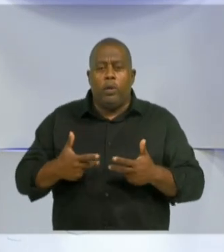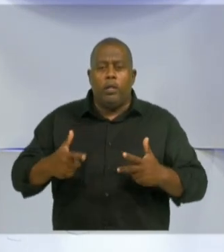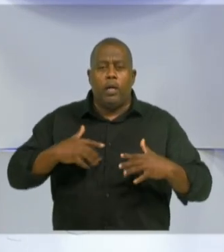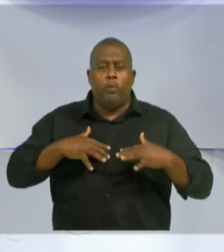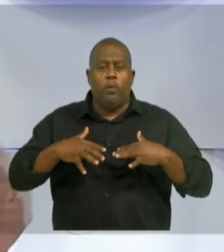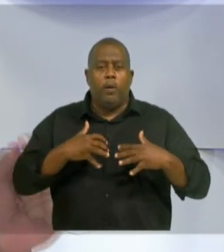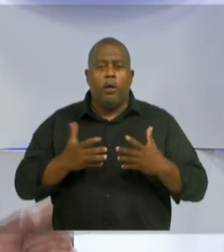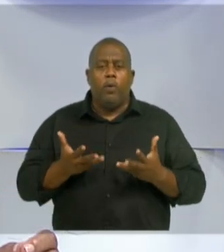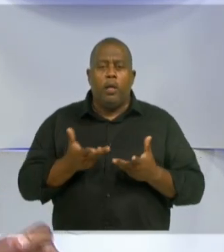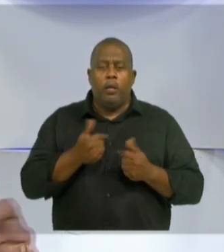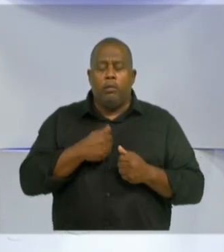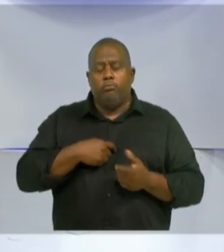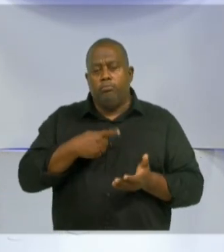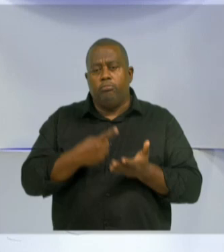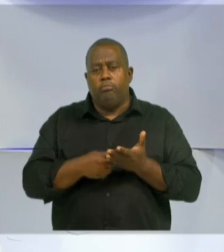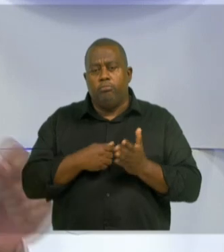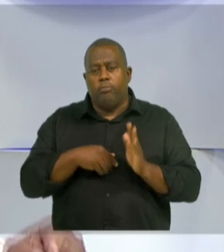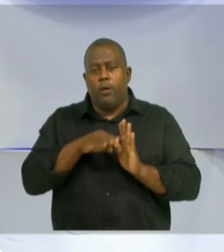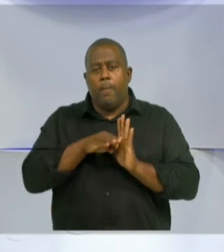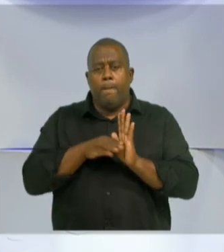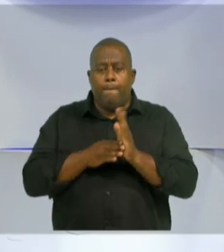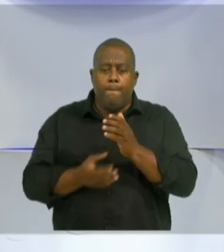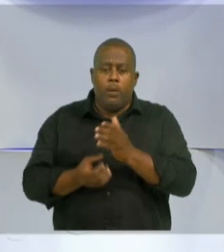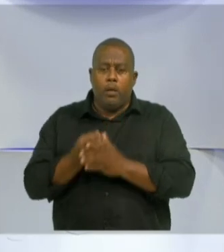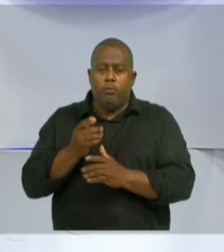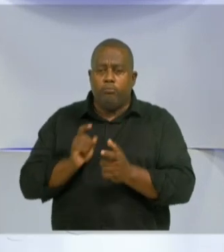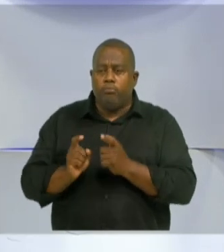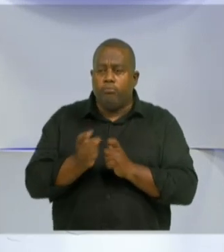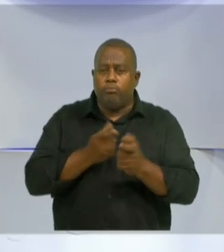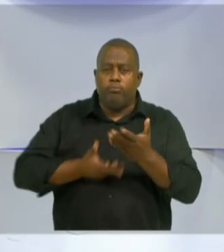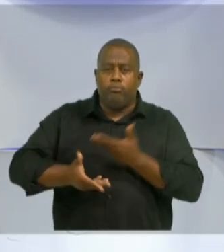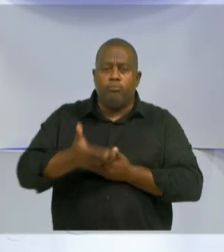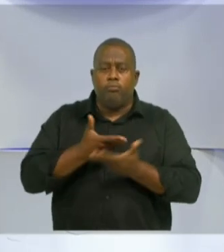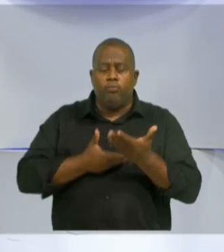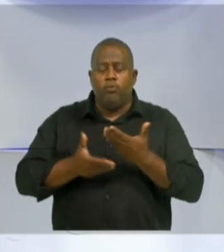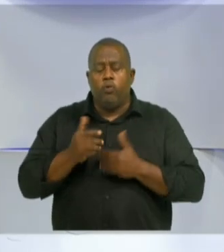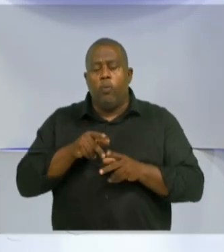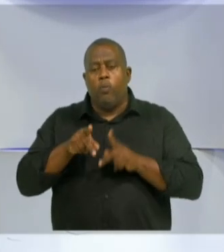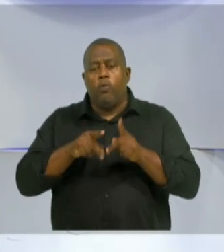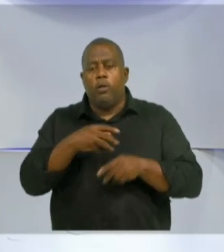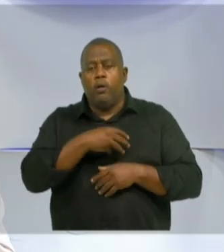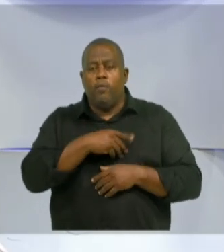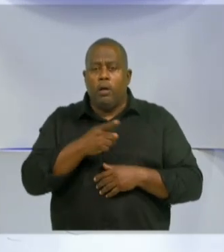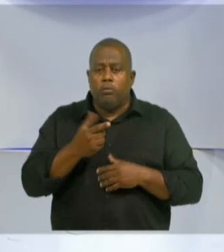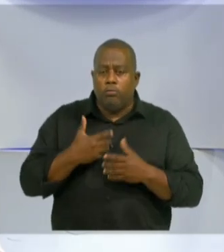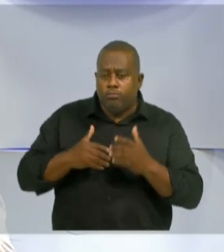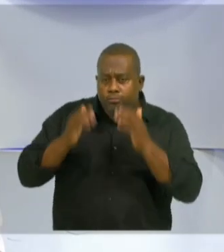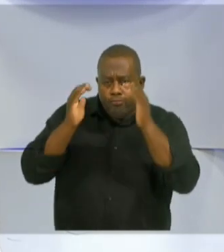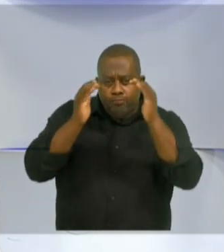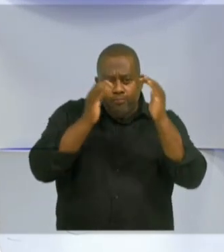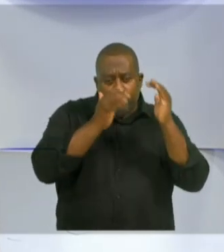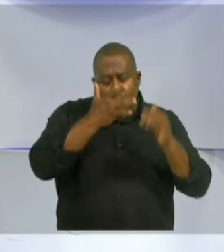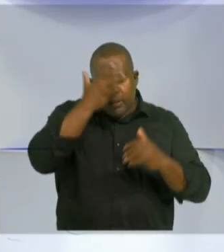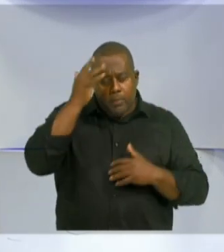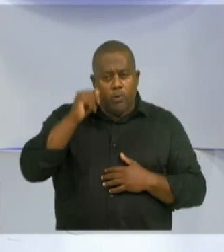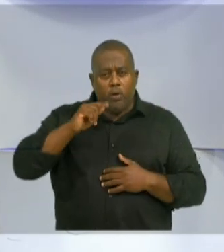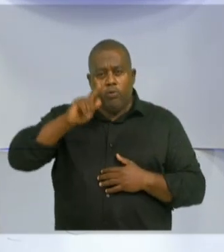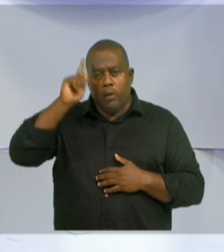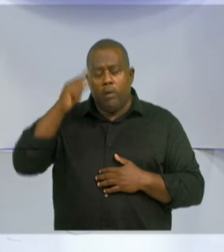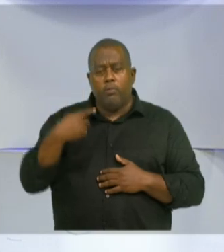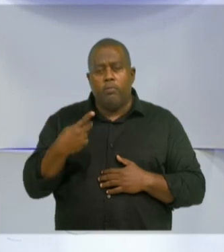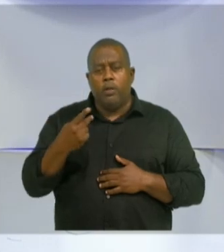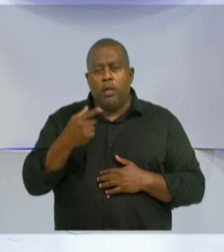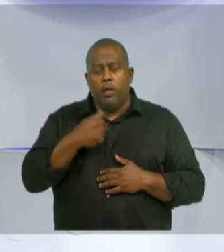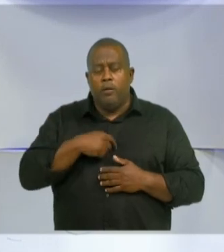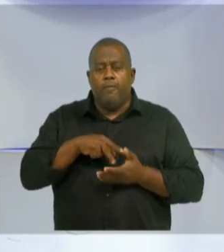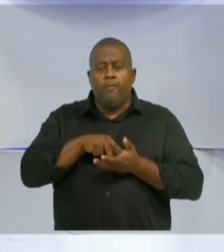está aqui assumido um programa que foi construído com o povo de Salvador ouvindo as pessoas e eu e Geraldo aí firme Olho no olho